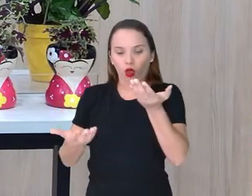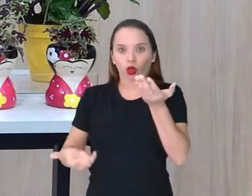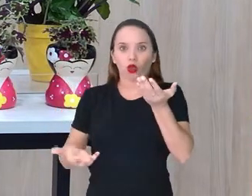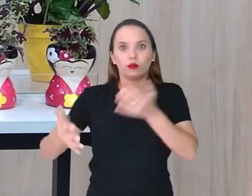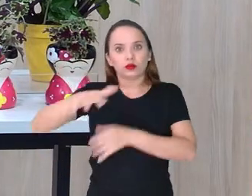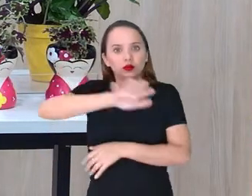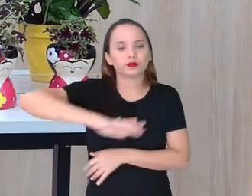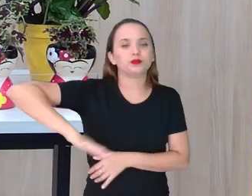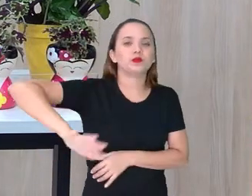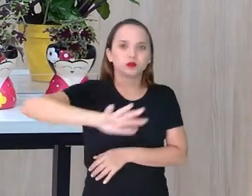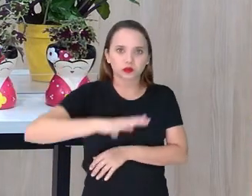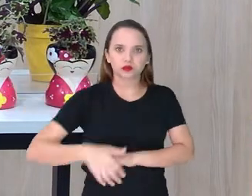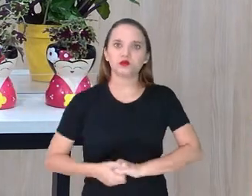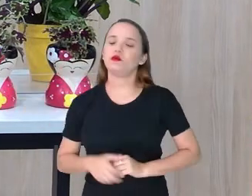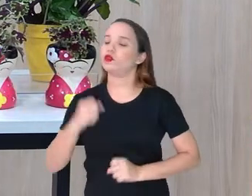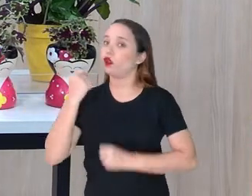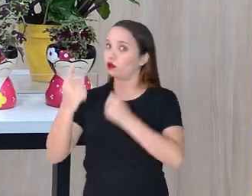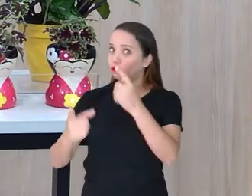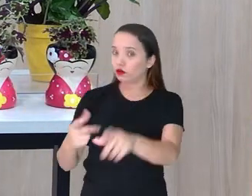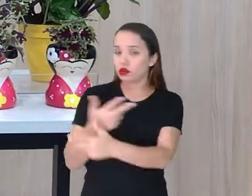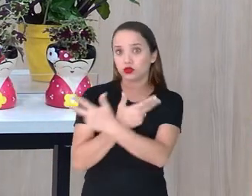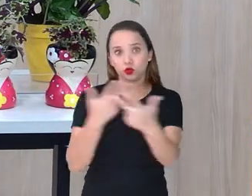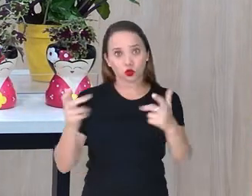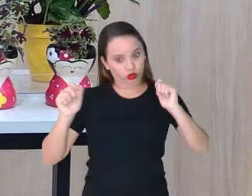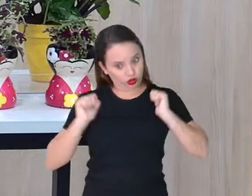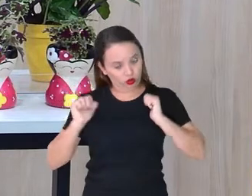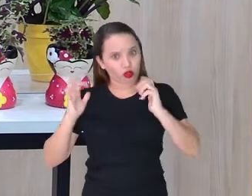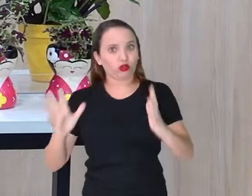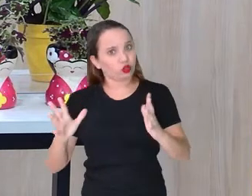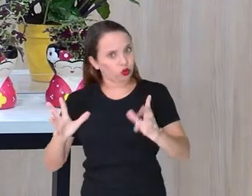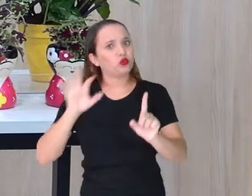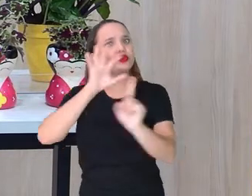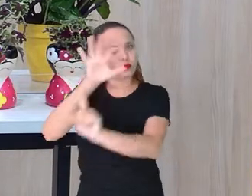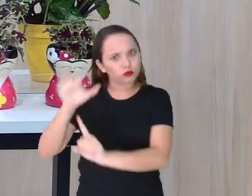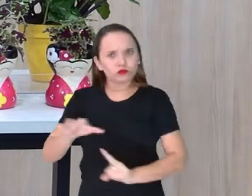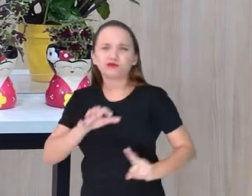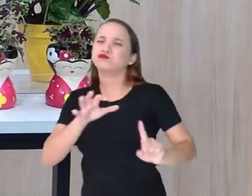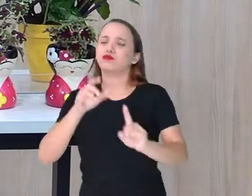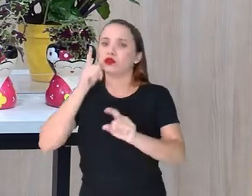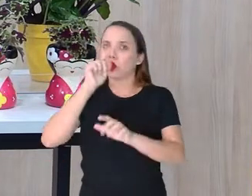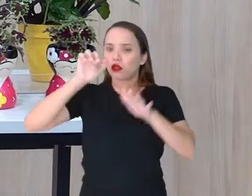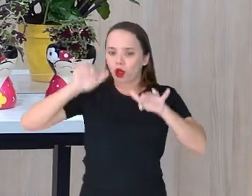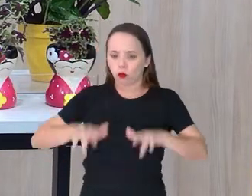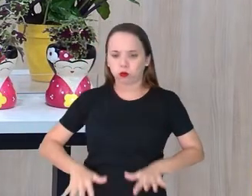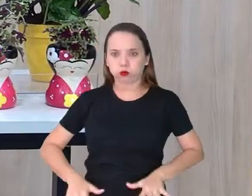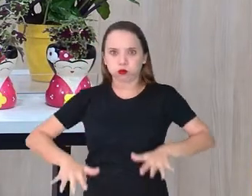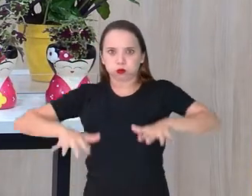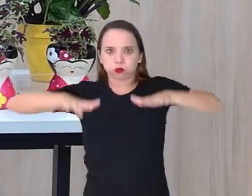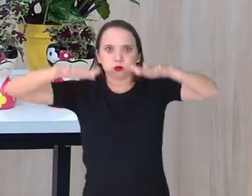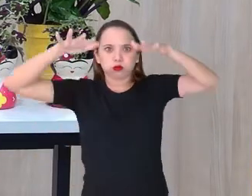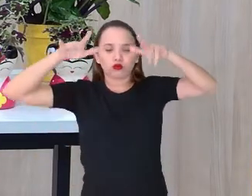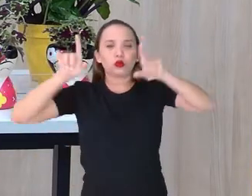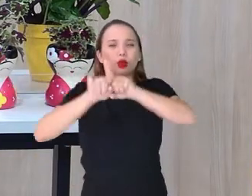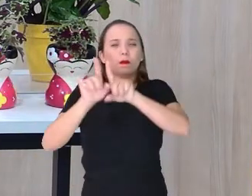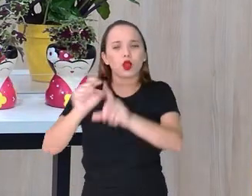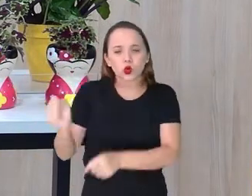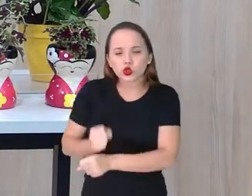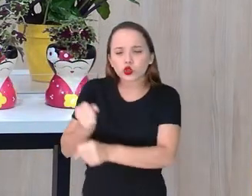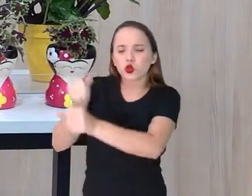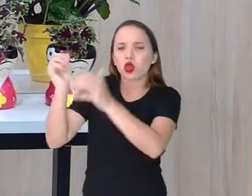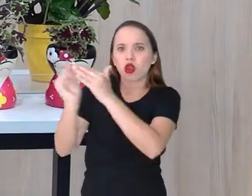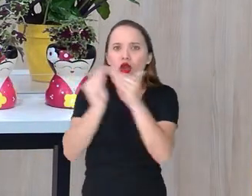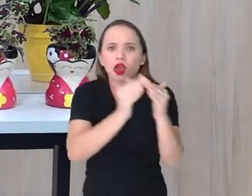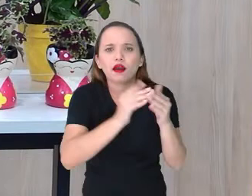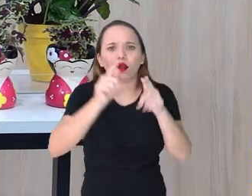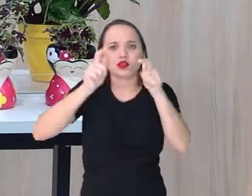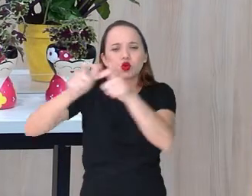Às vezes, fatores que nós realizamos interferem na questão de enchentes, construímos locais errados, derrubamos